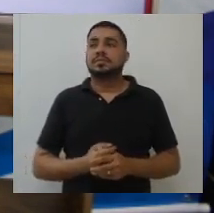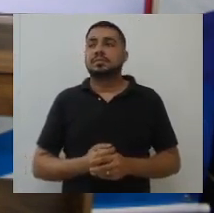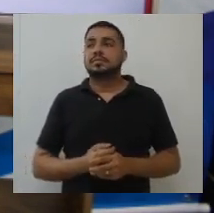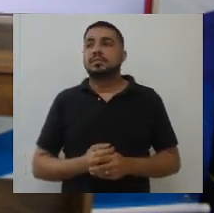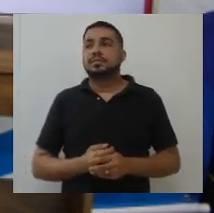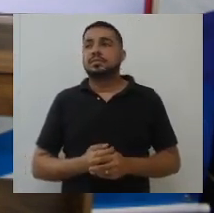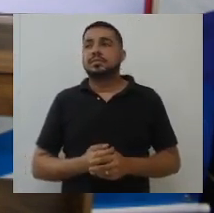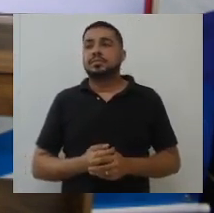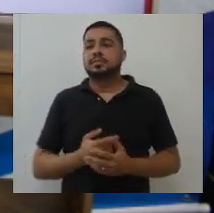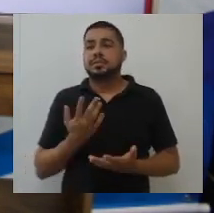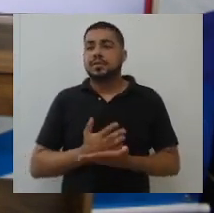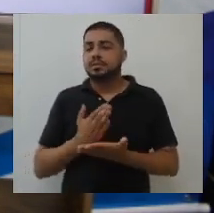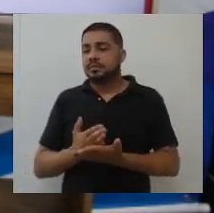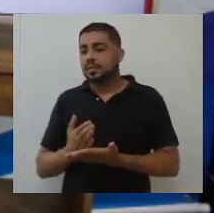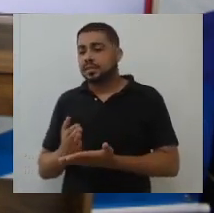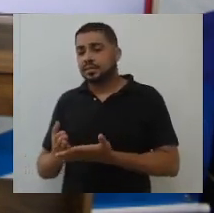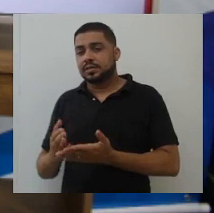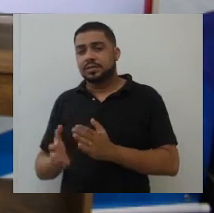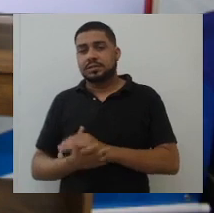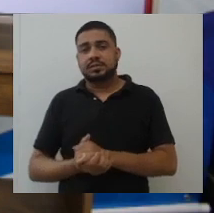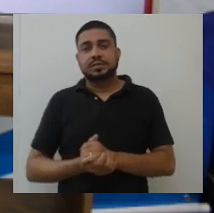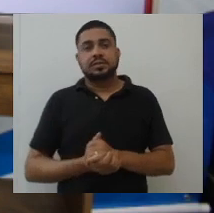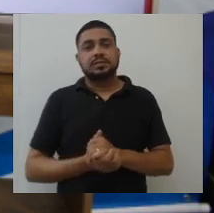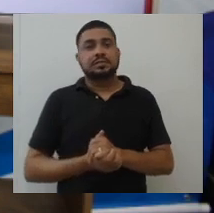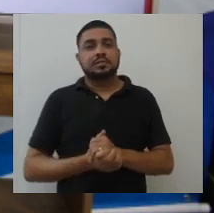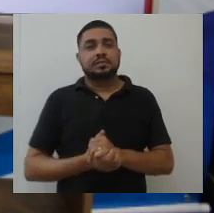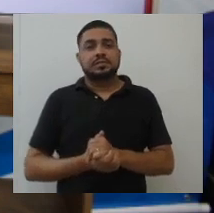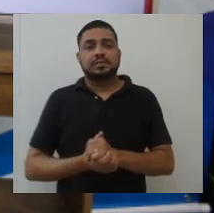Cadê a parte...